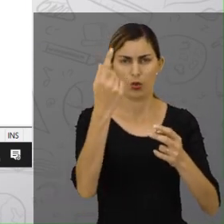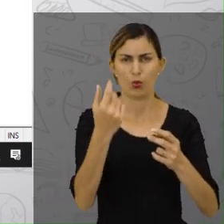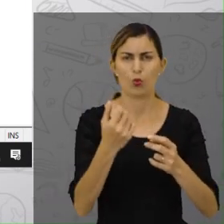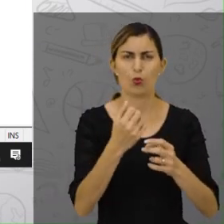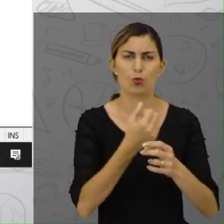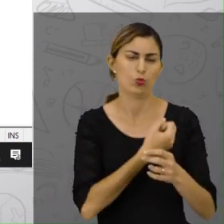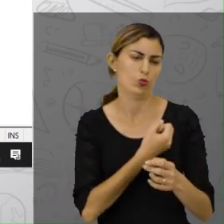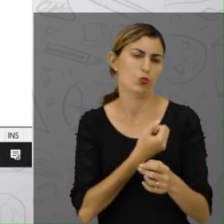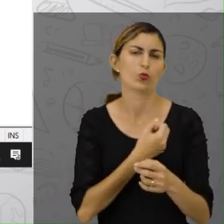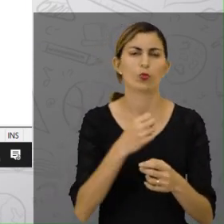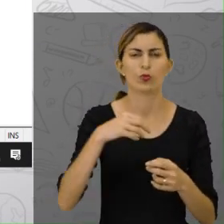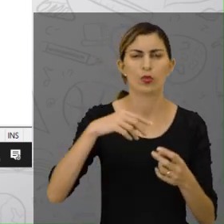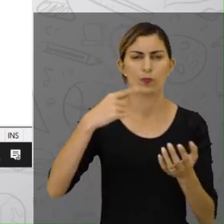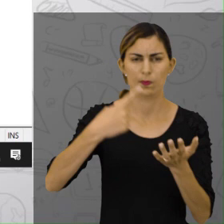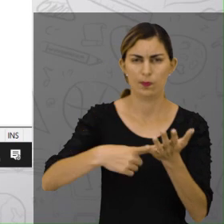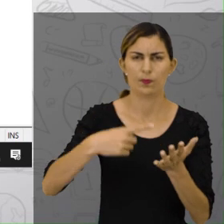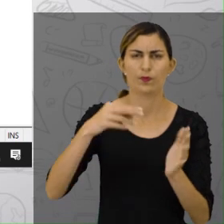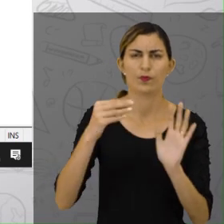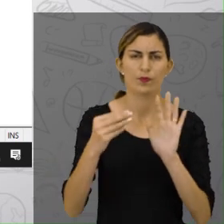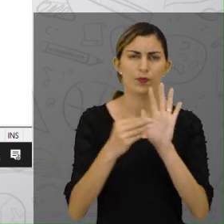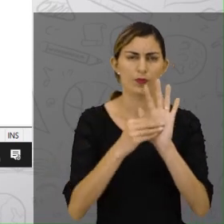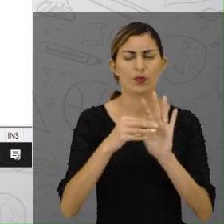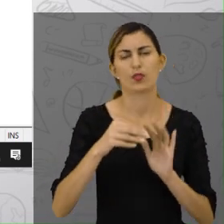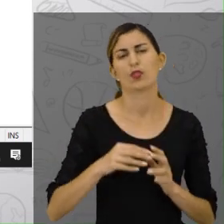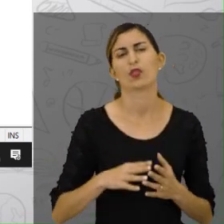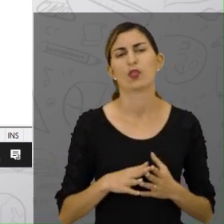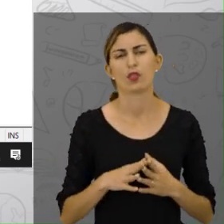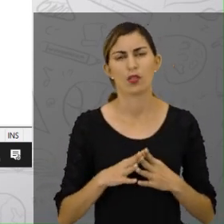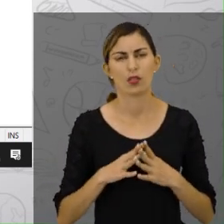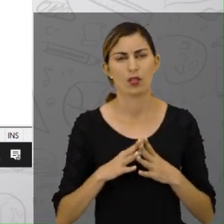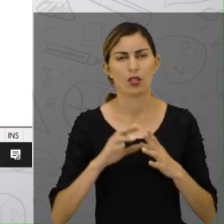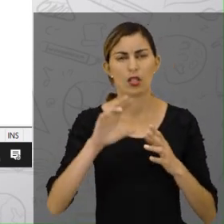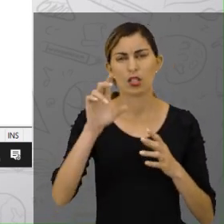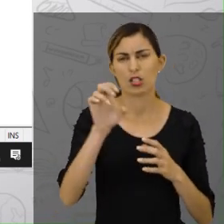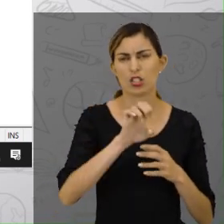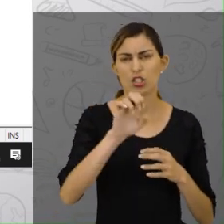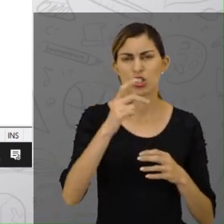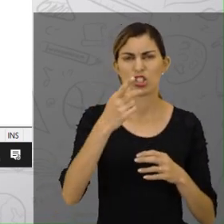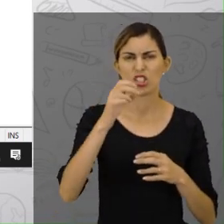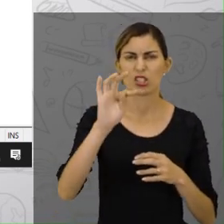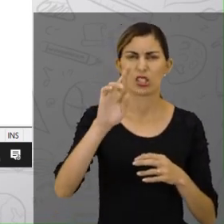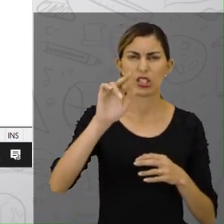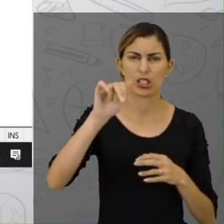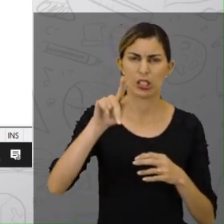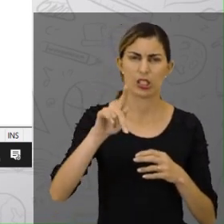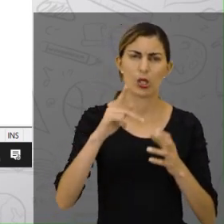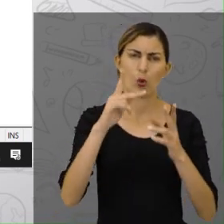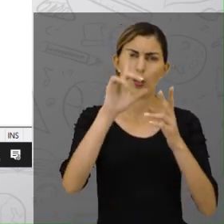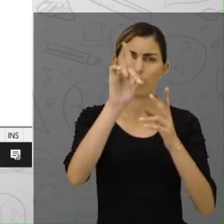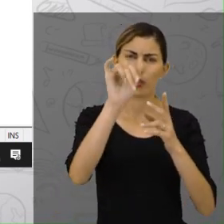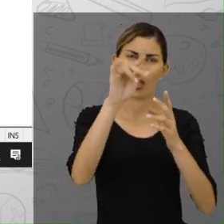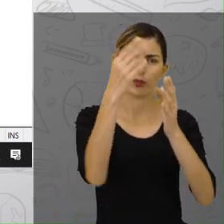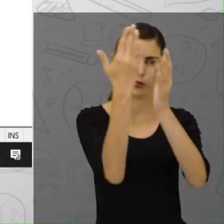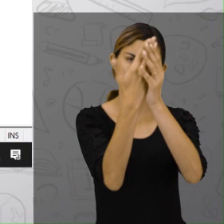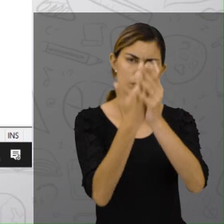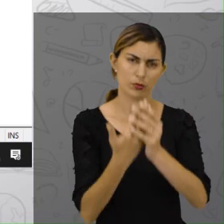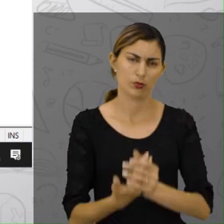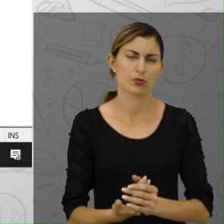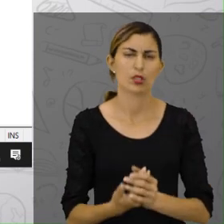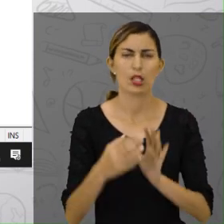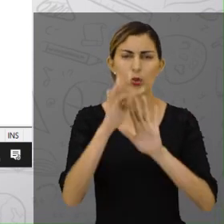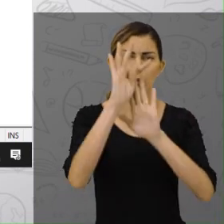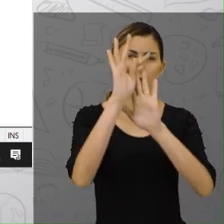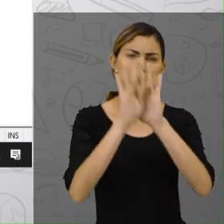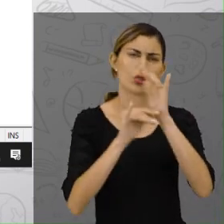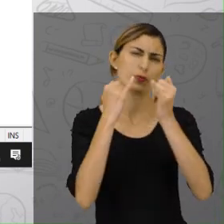valor Marcos, que é uma string. String é um tipo de dado semelhante